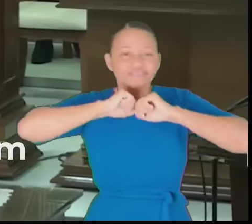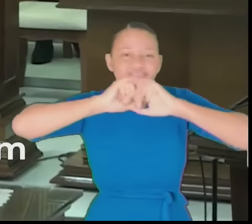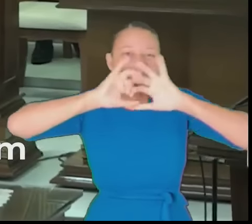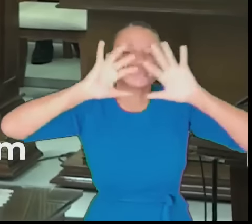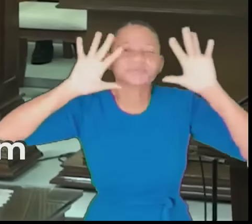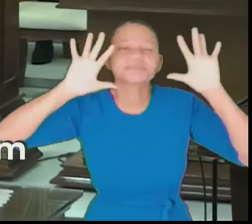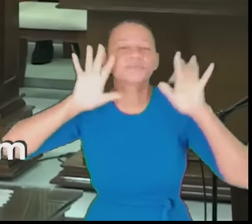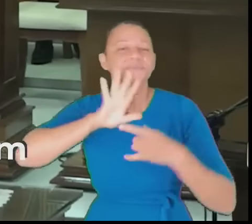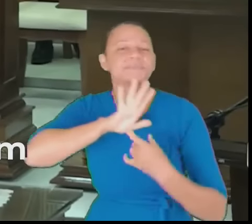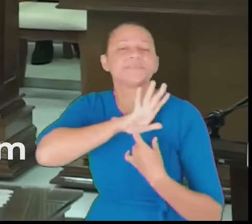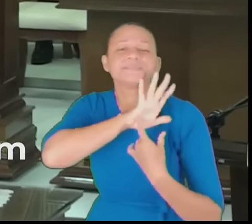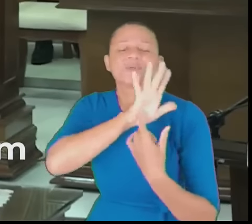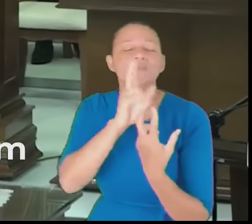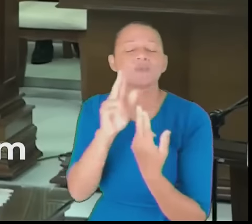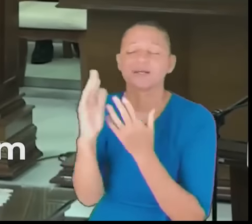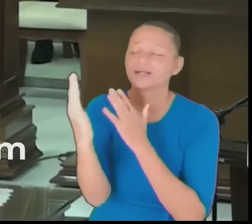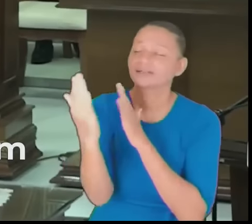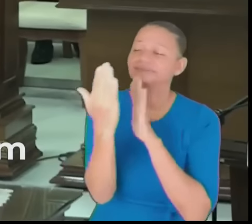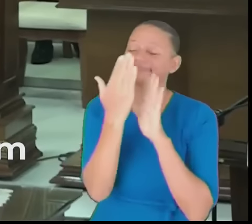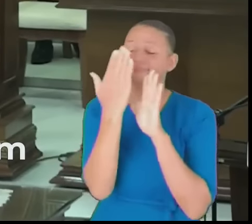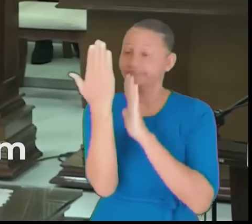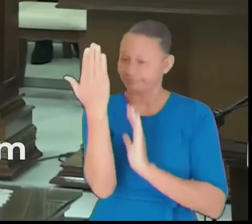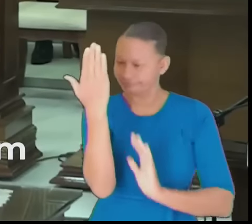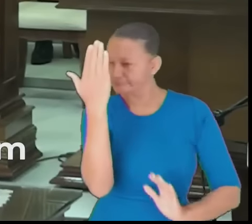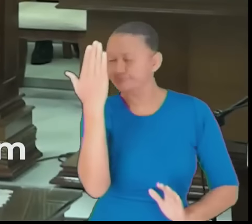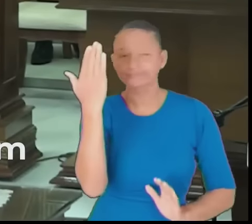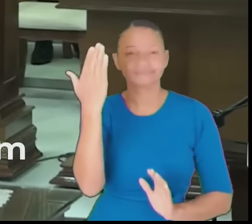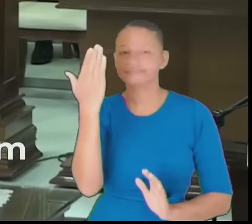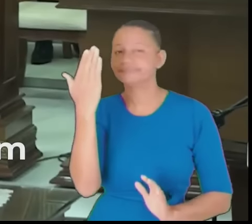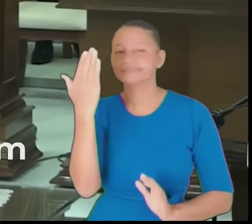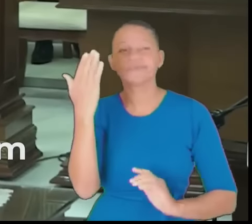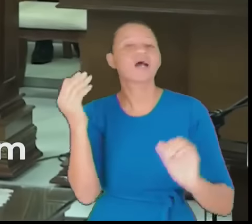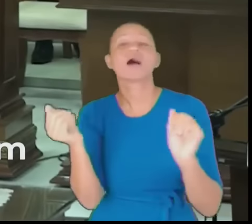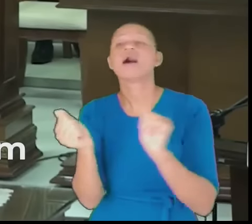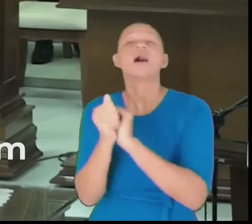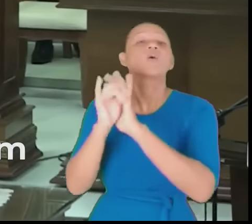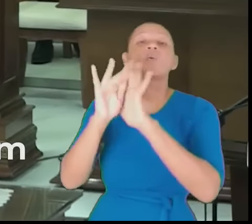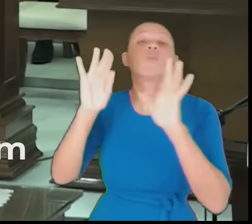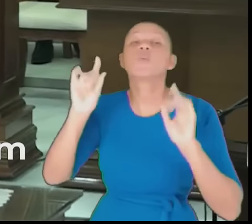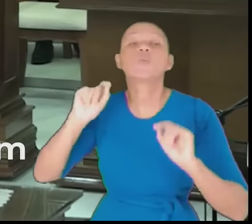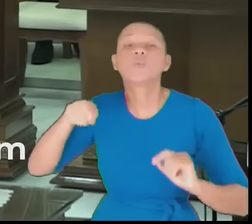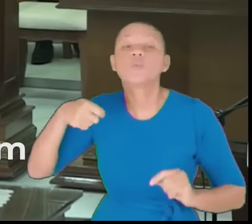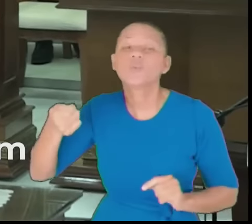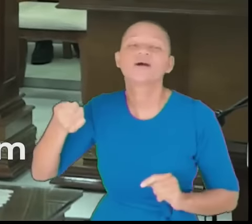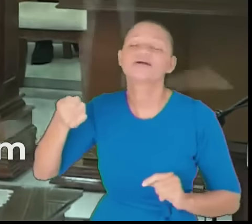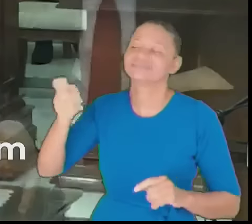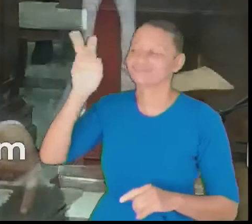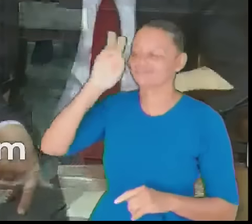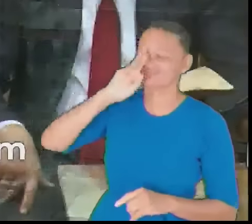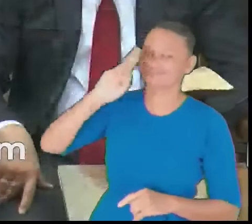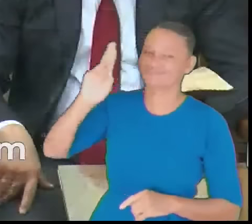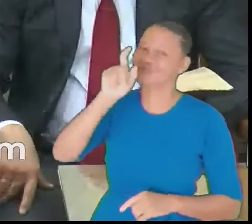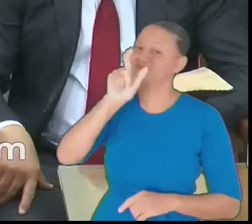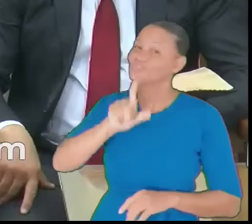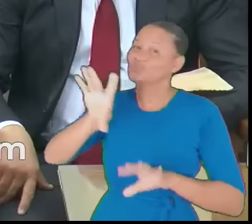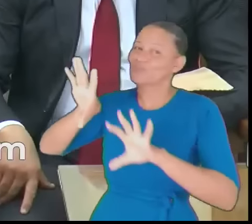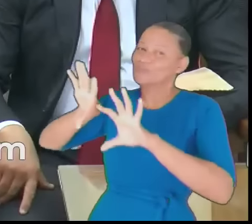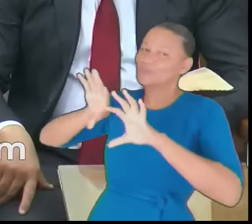um espelho a glória do Senhor. Peraí, de quem é a glória? De quem é a glória? Do Senhor. Você apenas é um